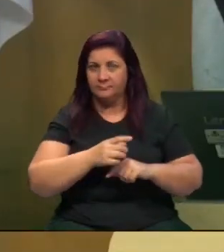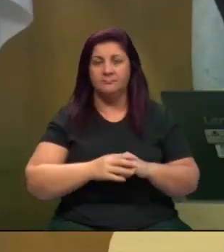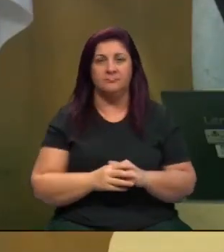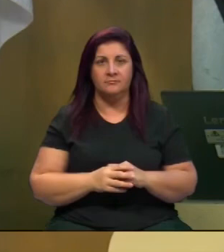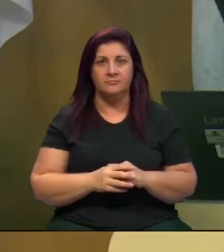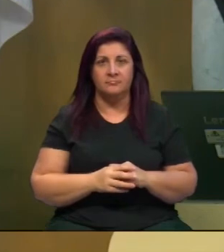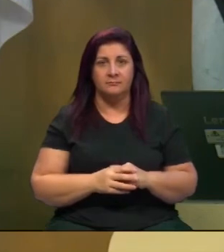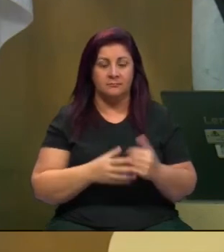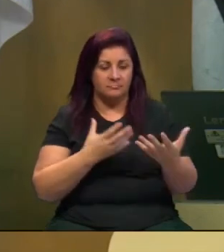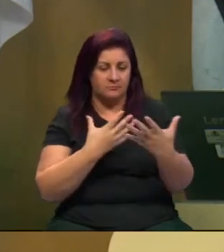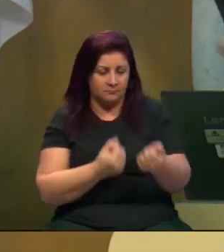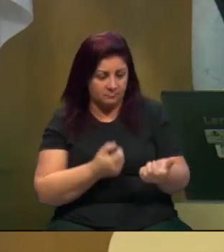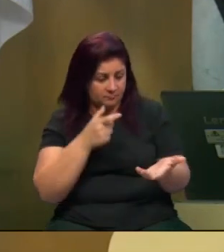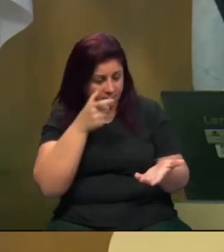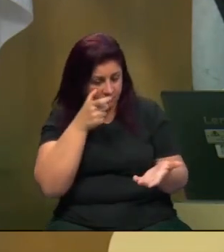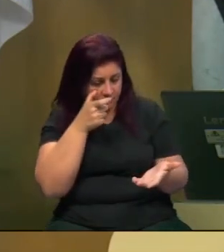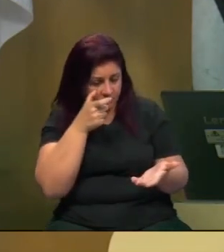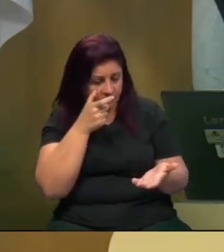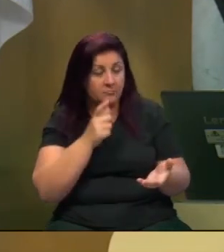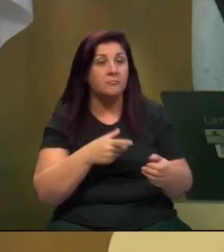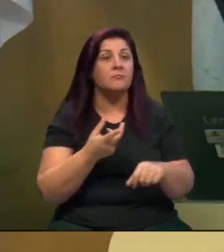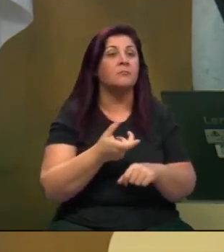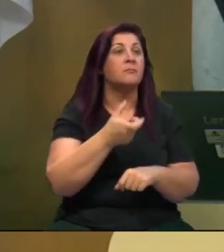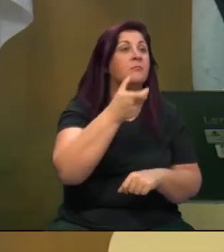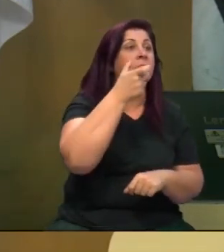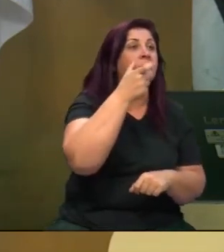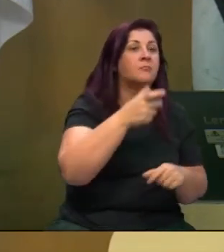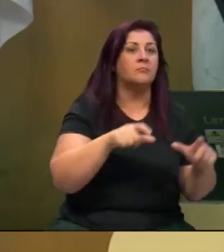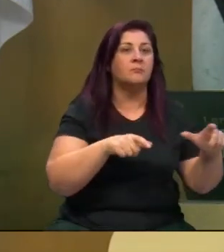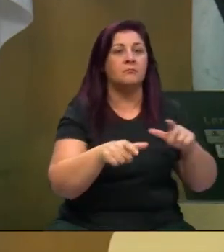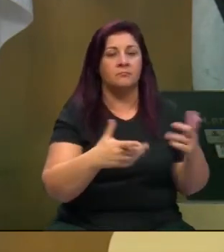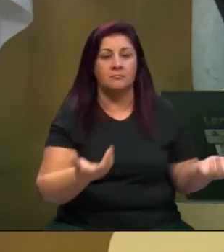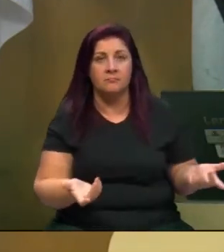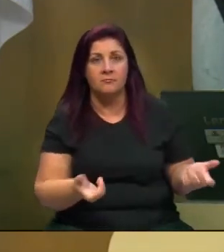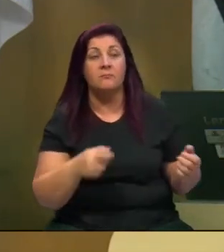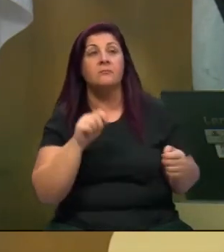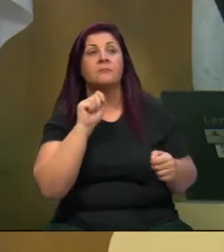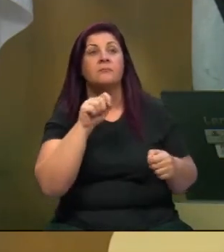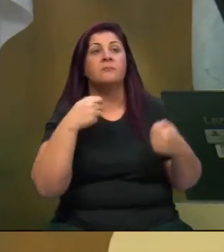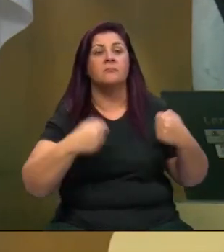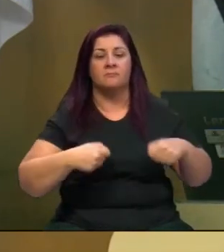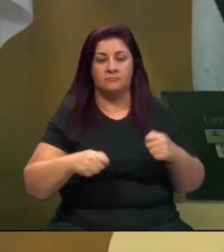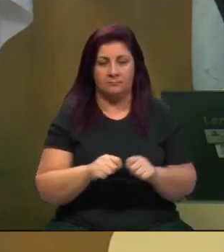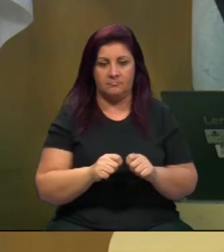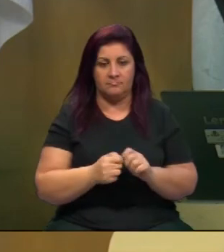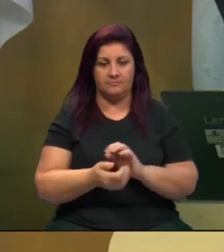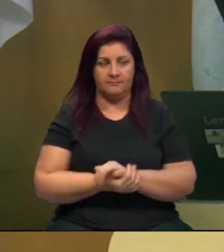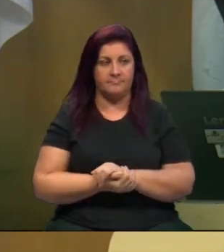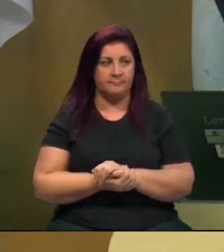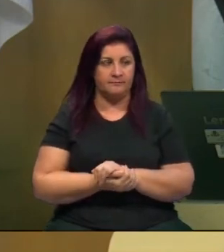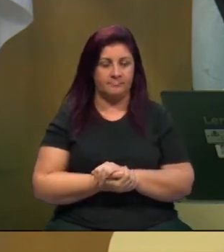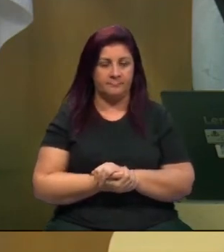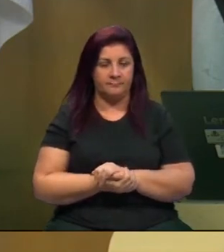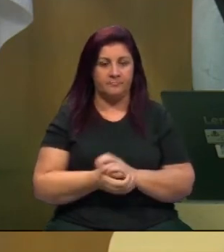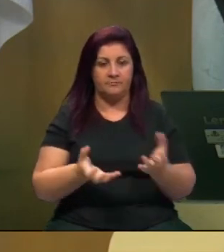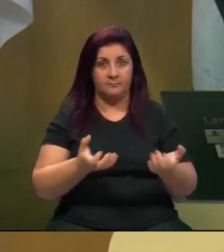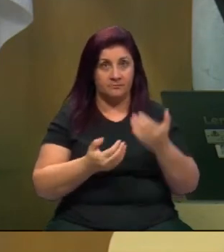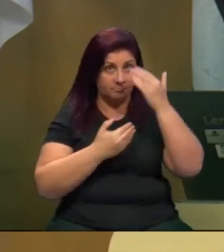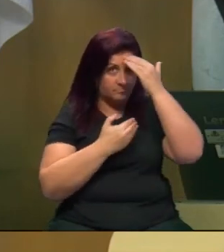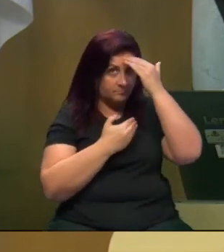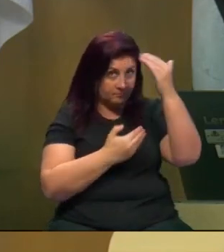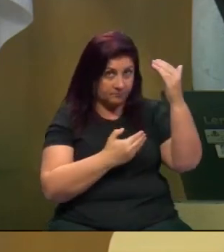a receber a indicação e ir atrás do serviço que a gente está dizendo que tem que fazer. E quero